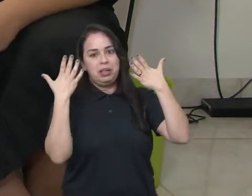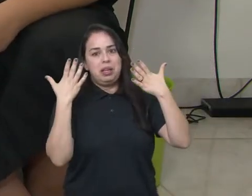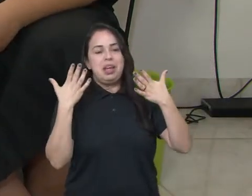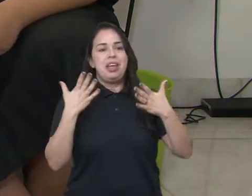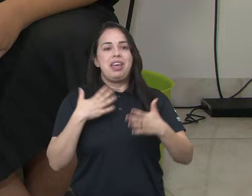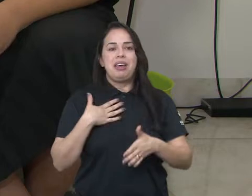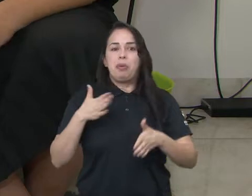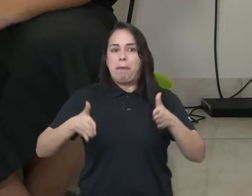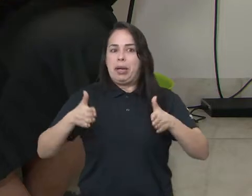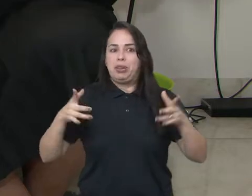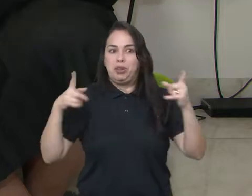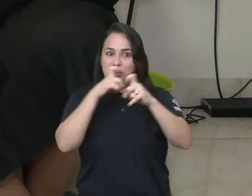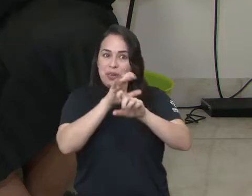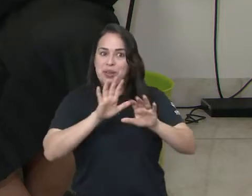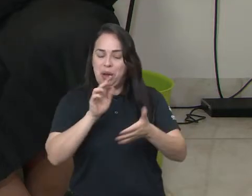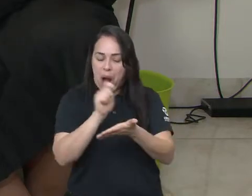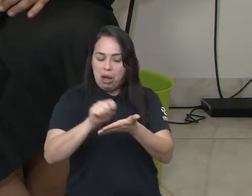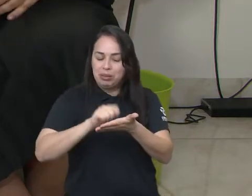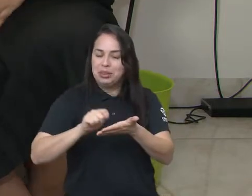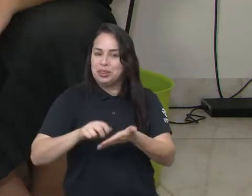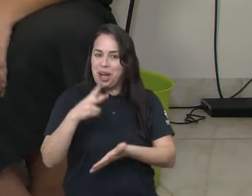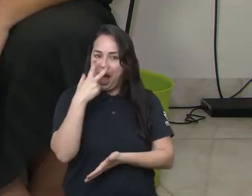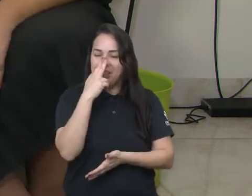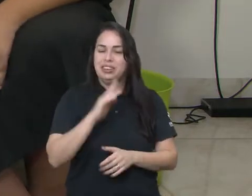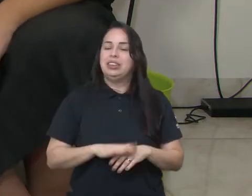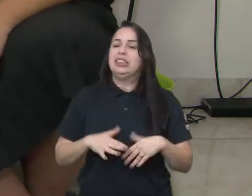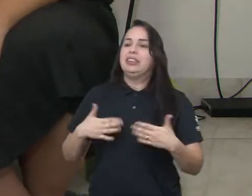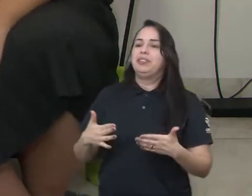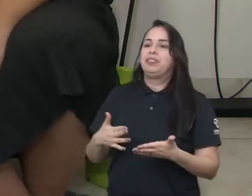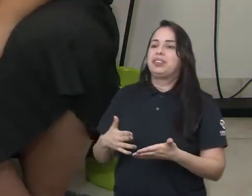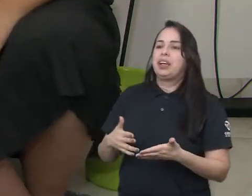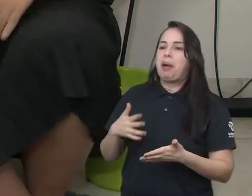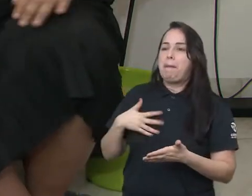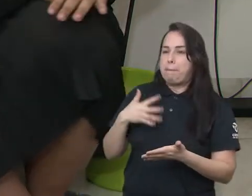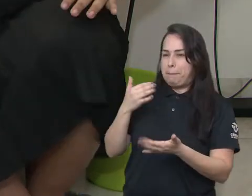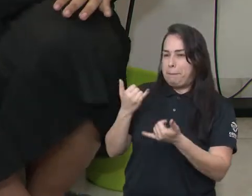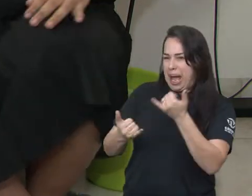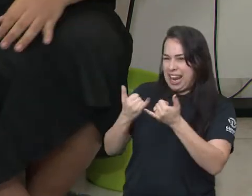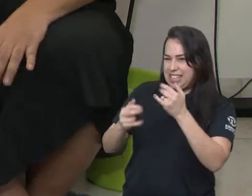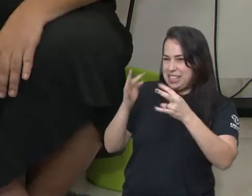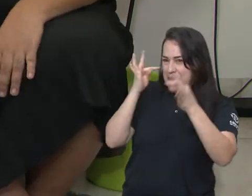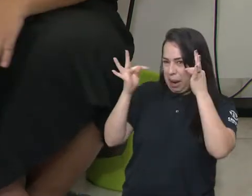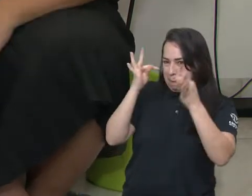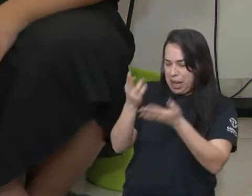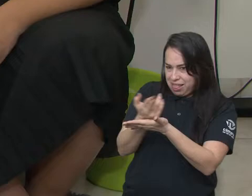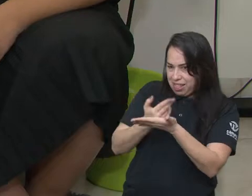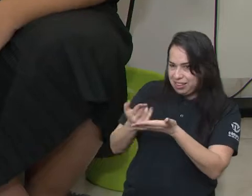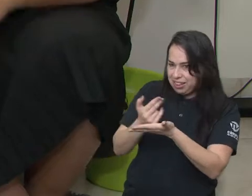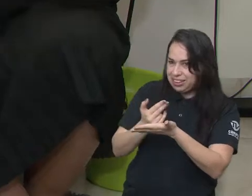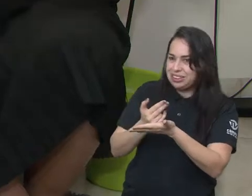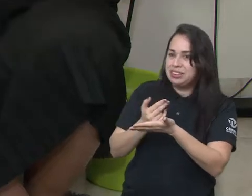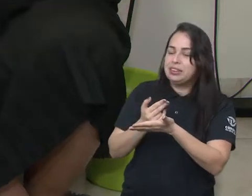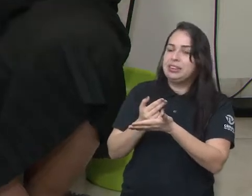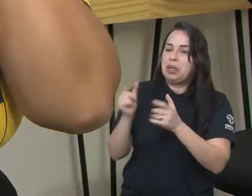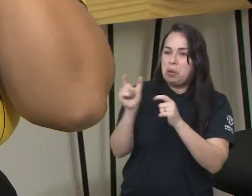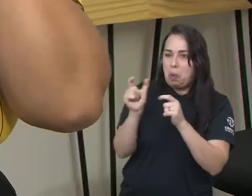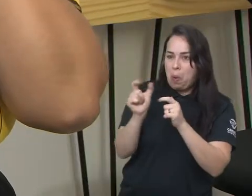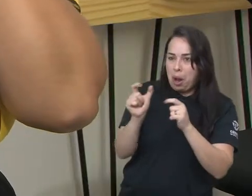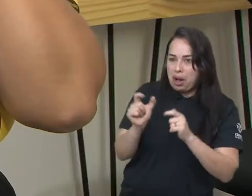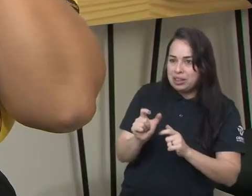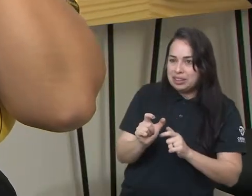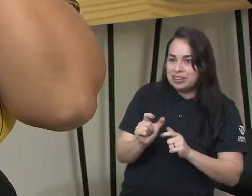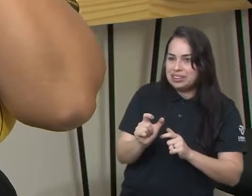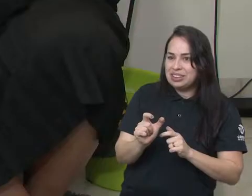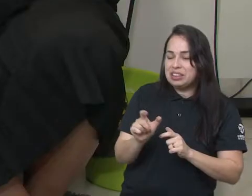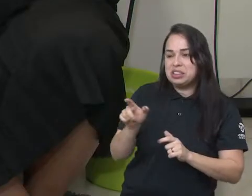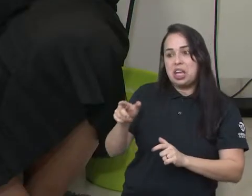de eu ter escrito, mas deve ter escrito Mas surto. Eu queria. Como que é isso, assim? Eu mesma faço só uma terapia através dos quadrinhos. Então,